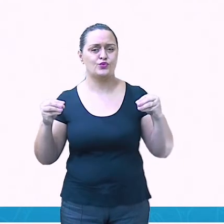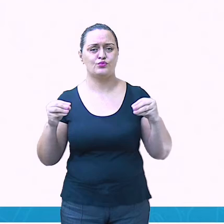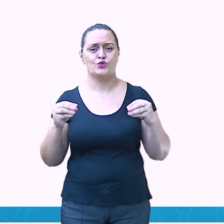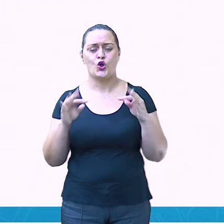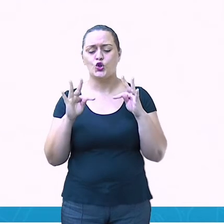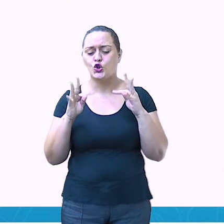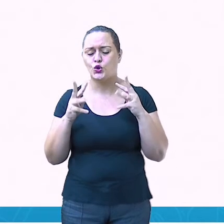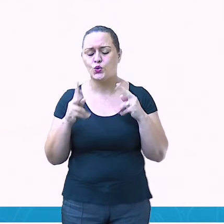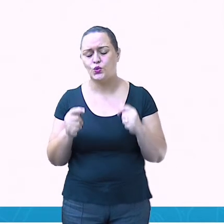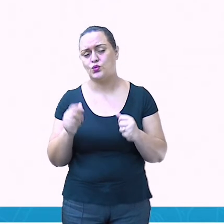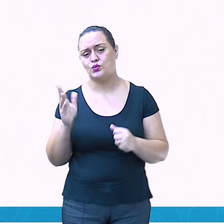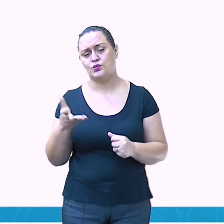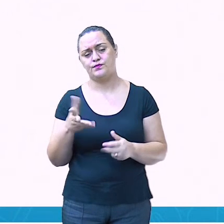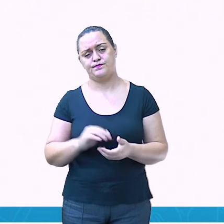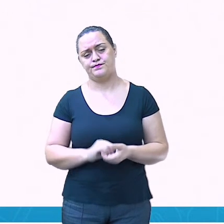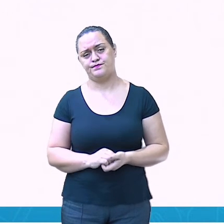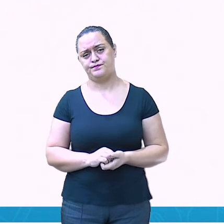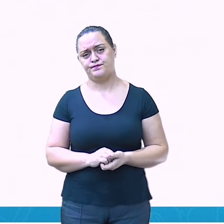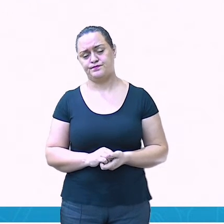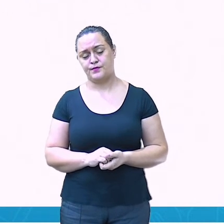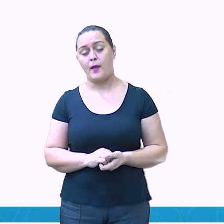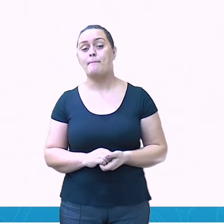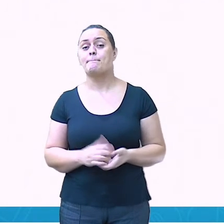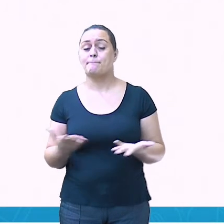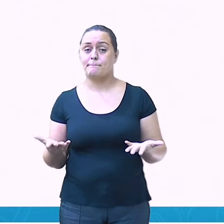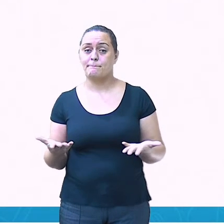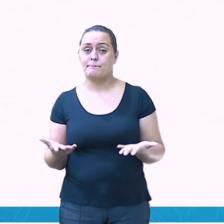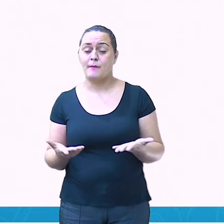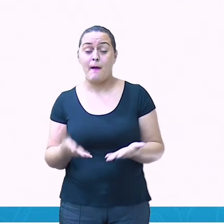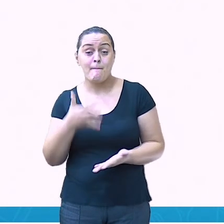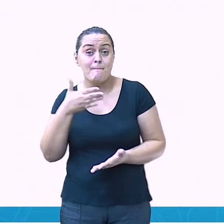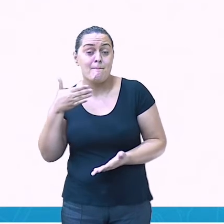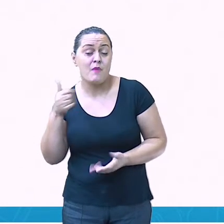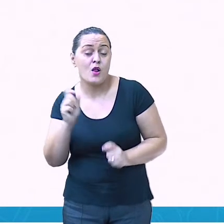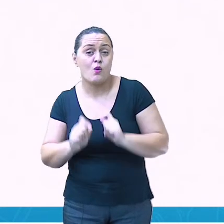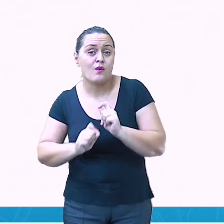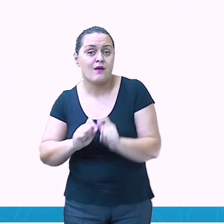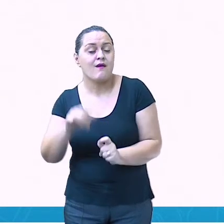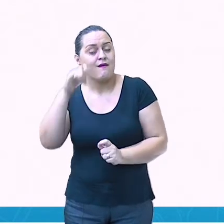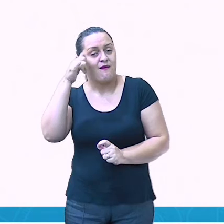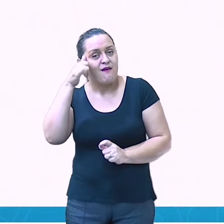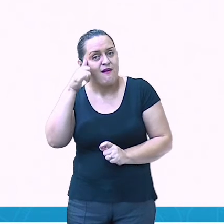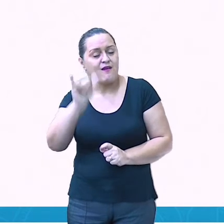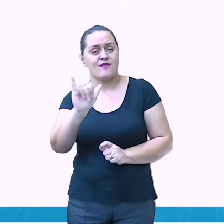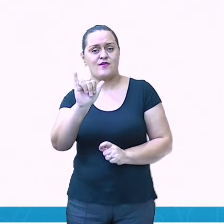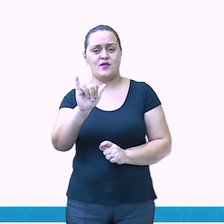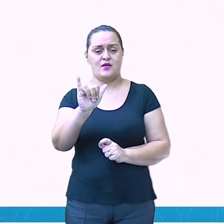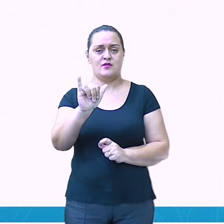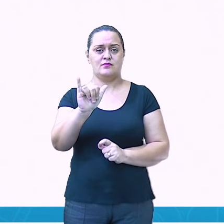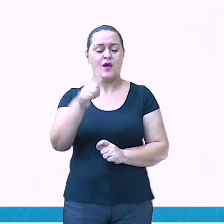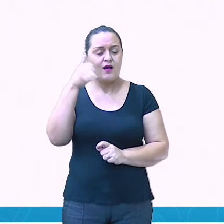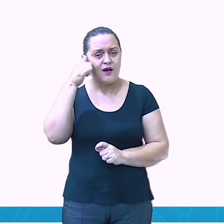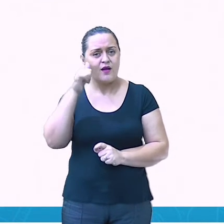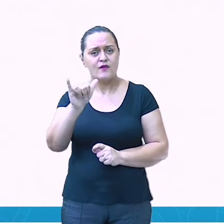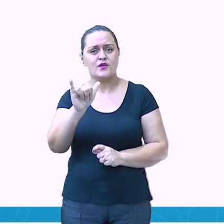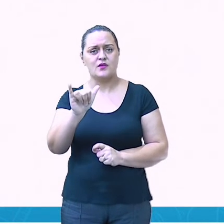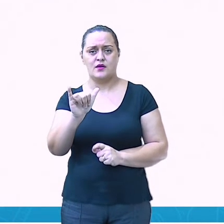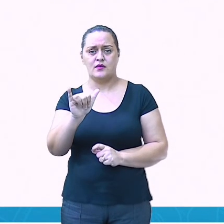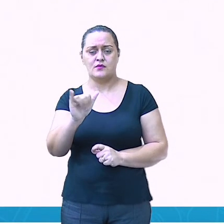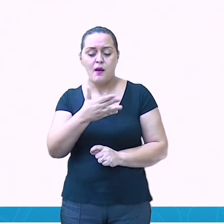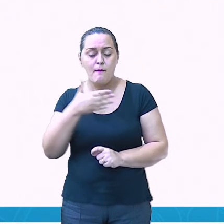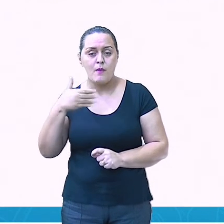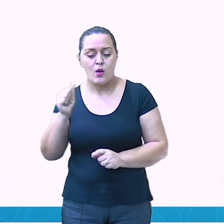meio para salvá-la. Então, é melhor pensarmos um pouquinho naquelas que nós temos, para que elas não cheguem